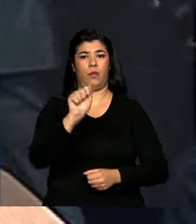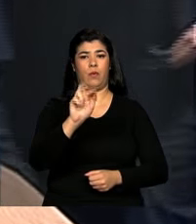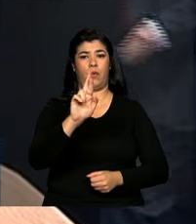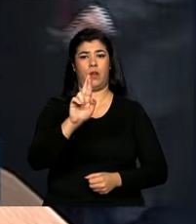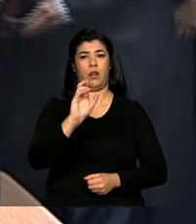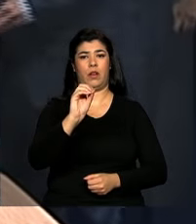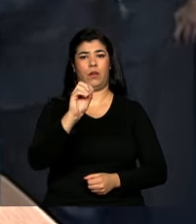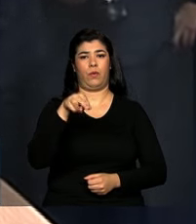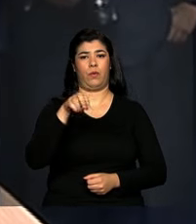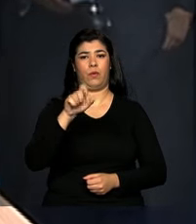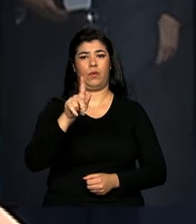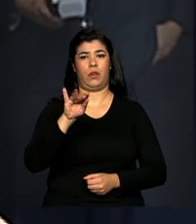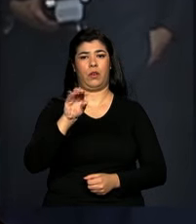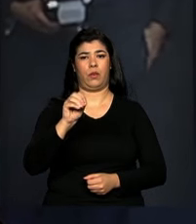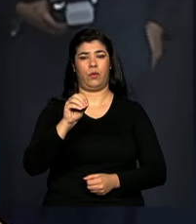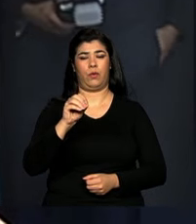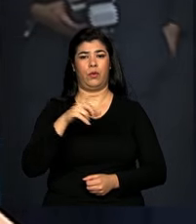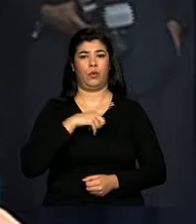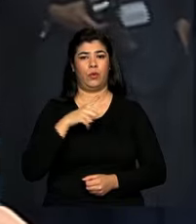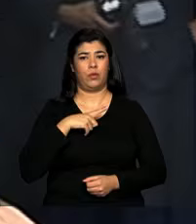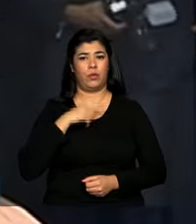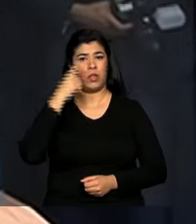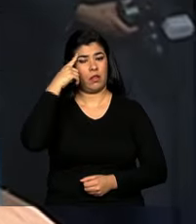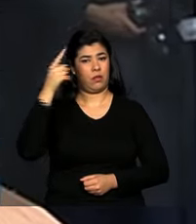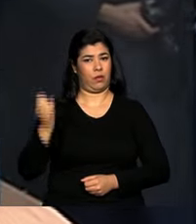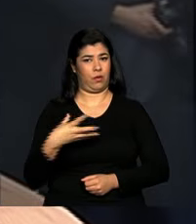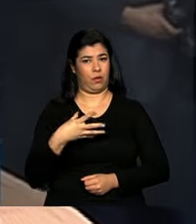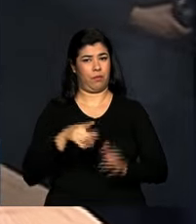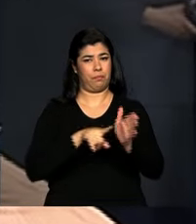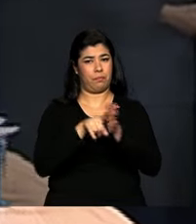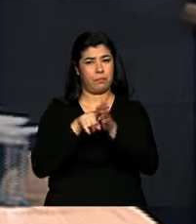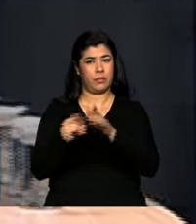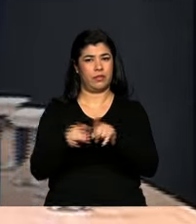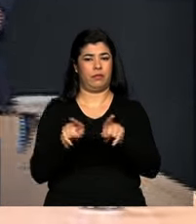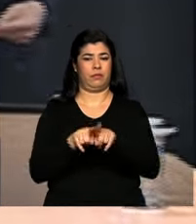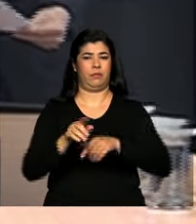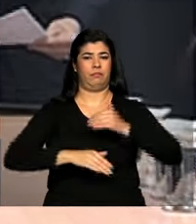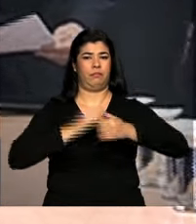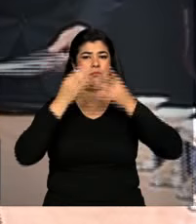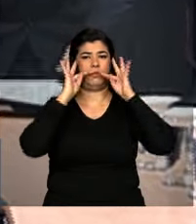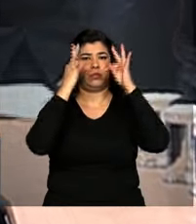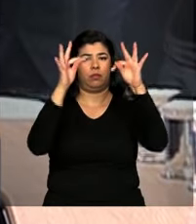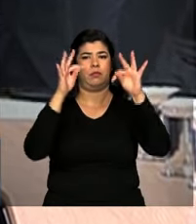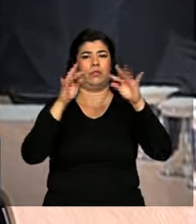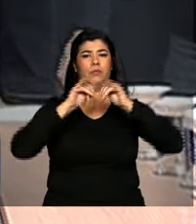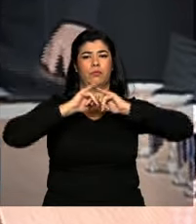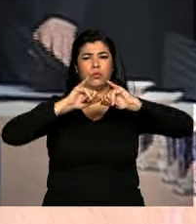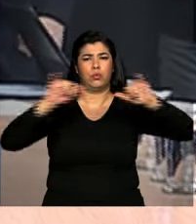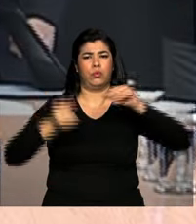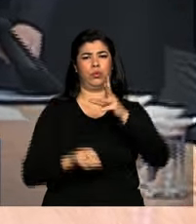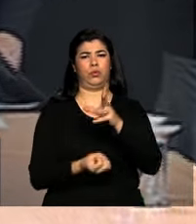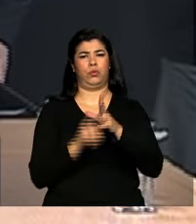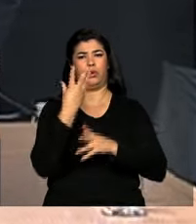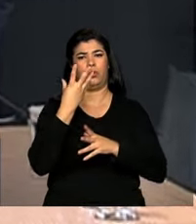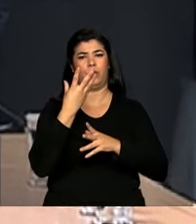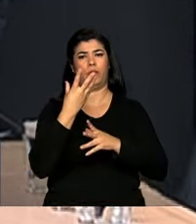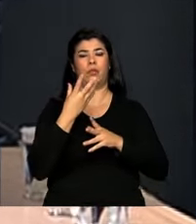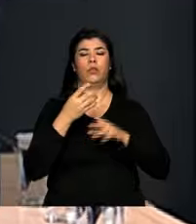brasileiro, por meio de inovação em pesquisa e desenvolvimento tecnológico, divulgação de produtos,